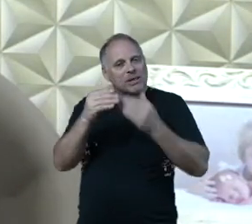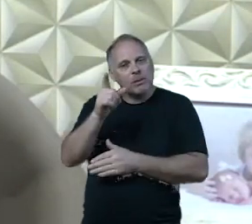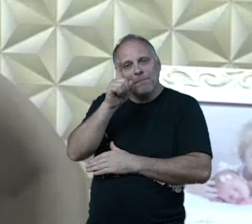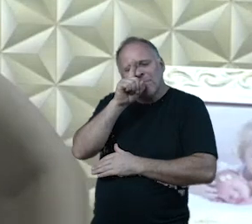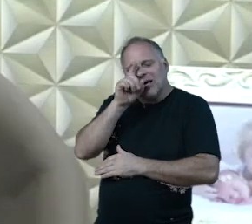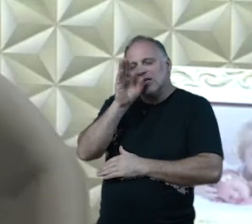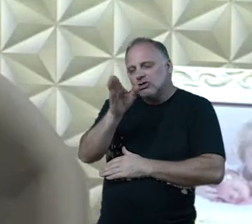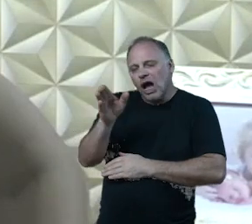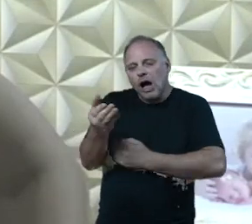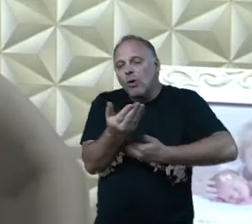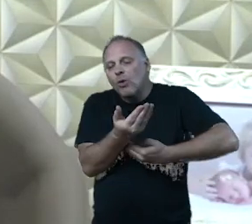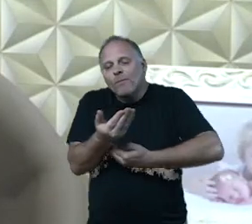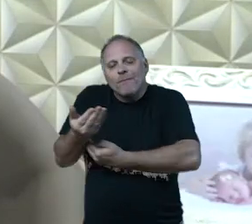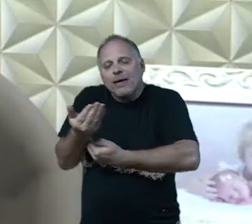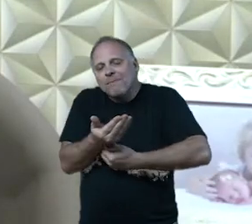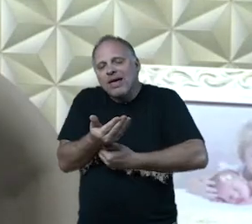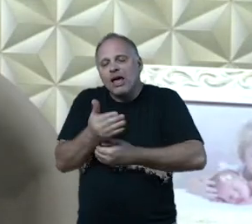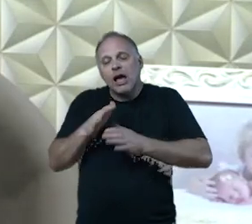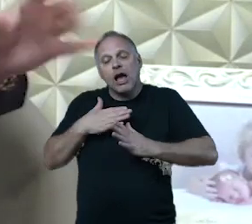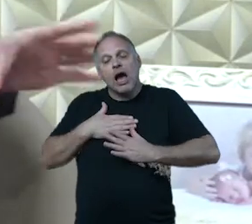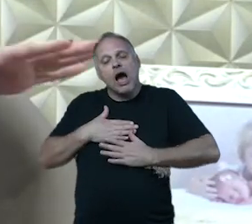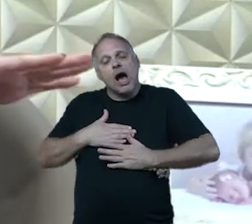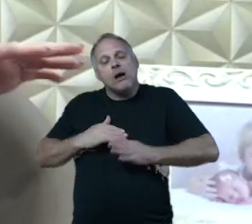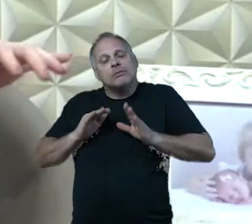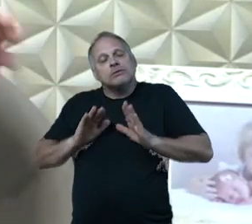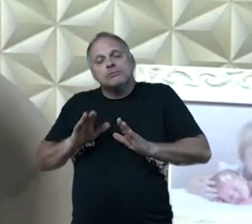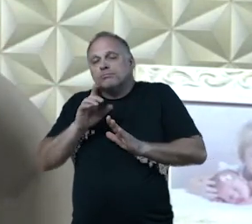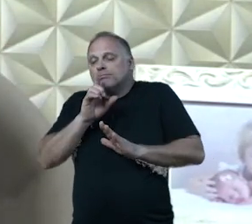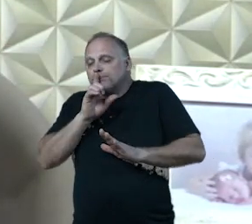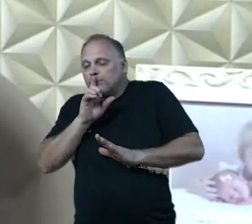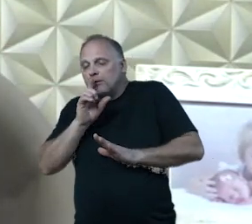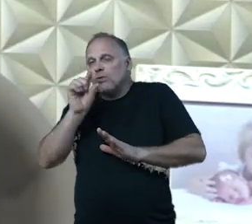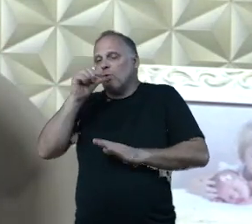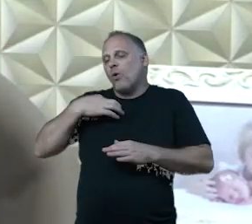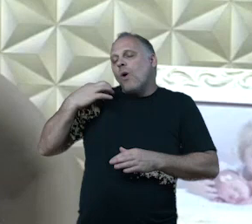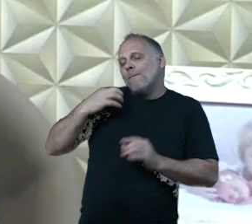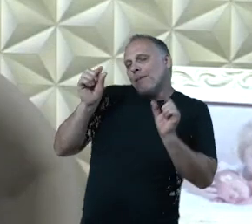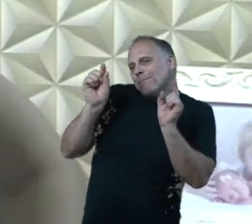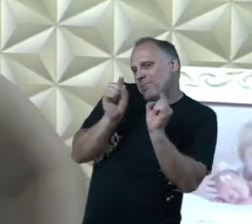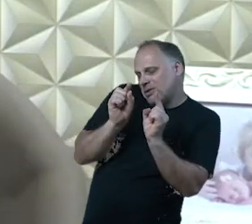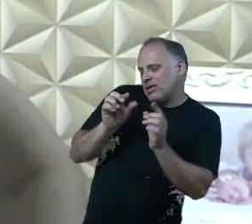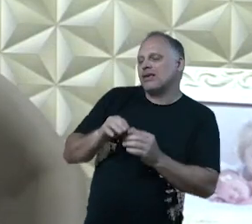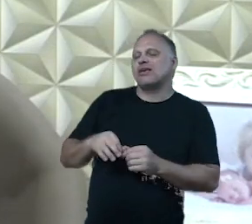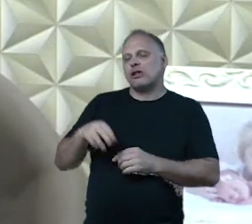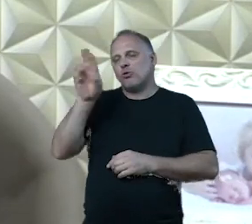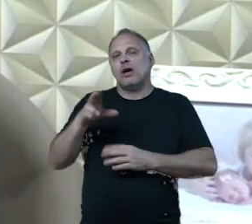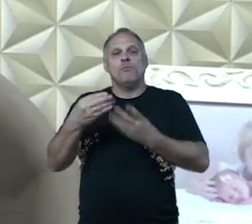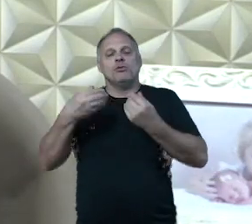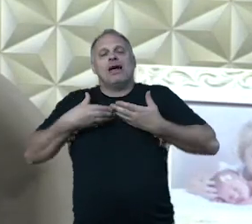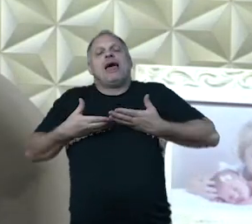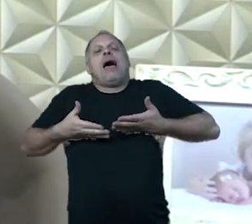para as mães já deixarem o bebê, para a gente não precisar mexer muito, porque normalmente são com pouca roupa, enfim,